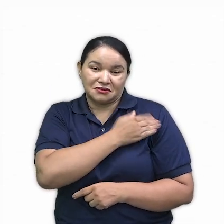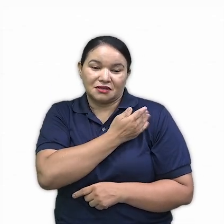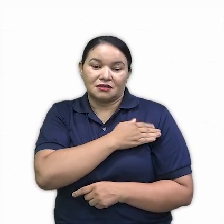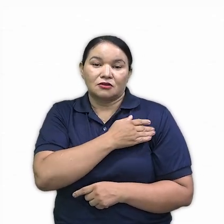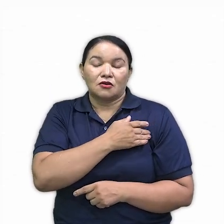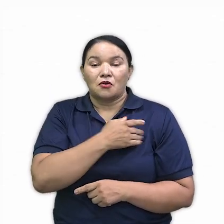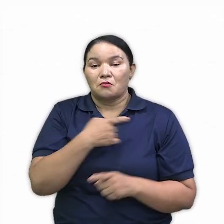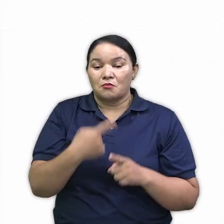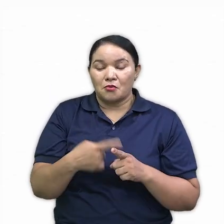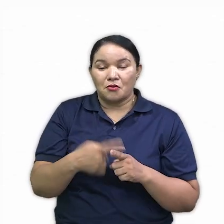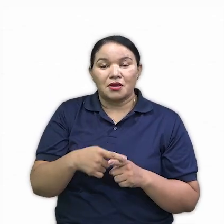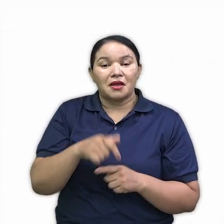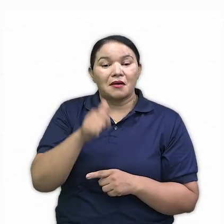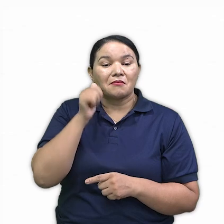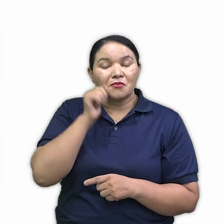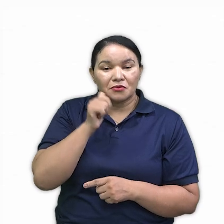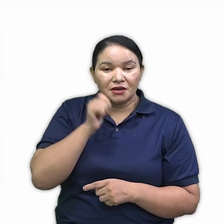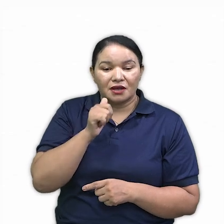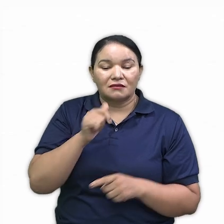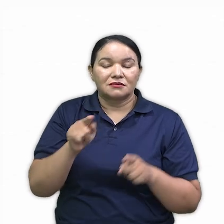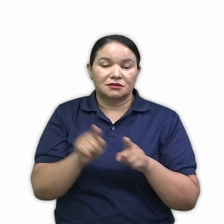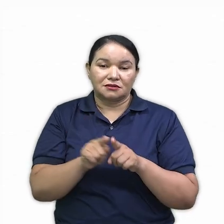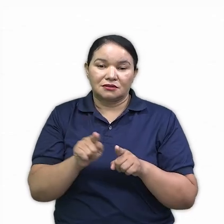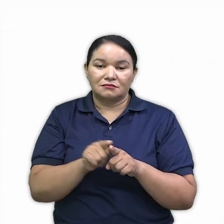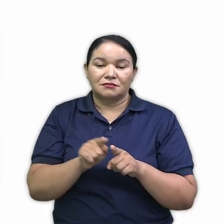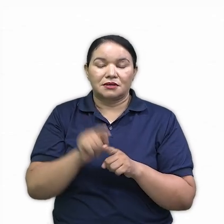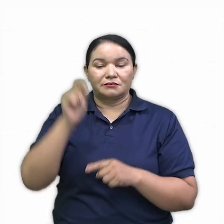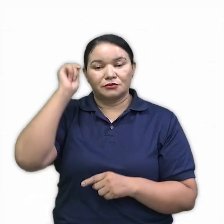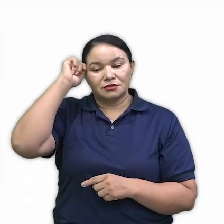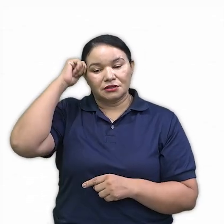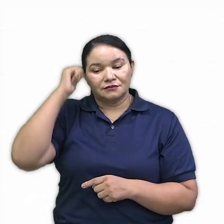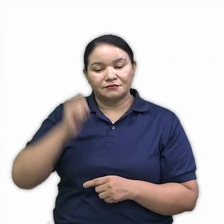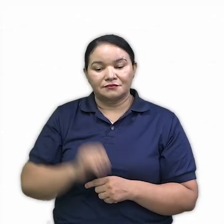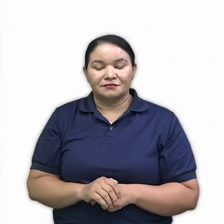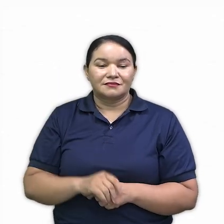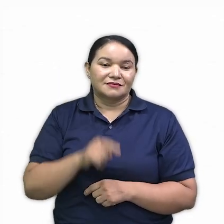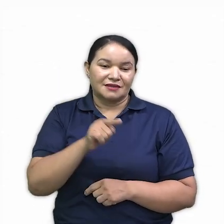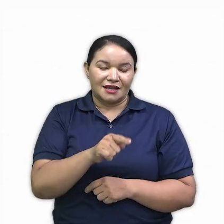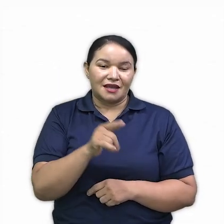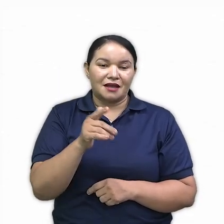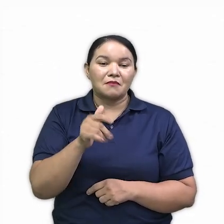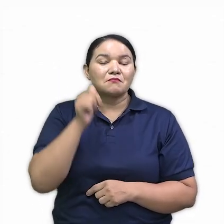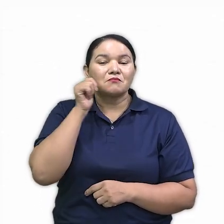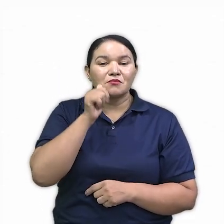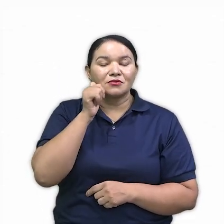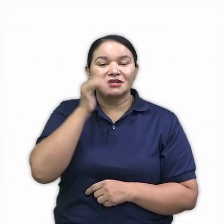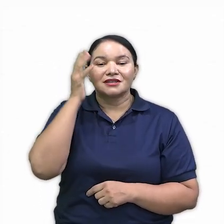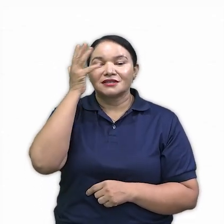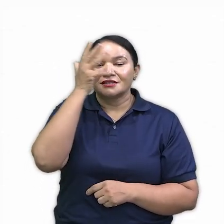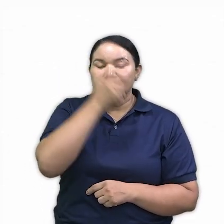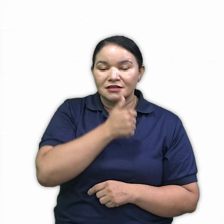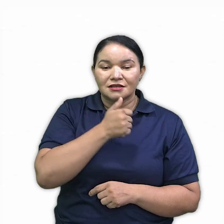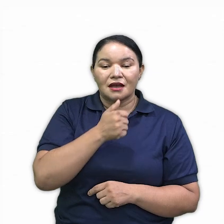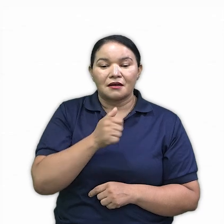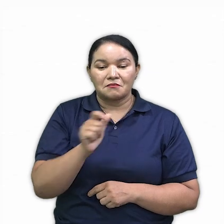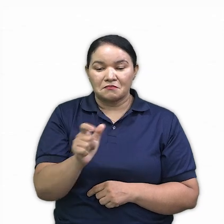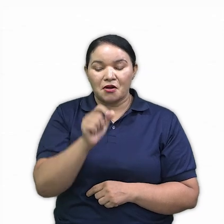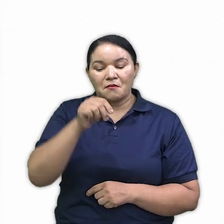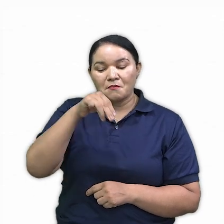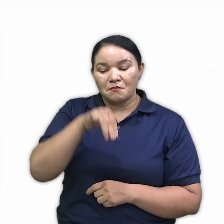brasileira, por ser mulher e por ser negra. E aqui vem, ela é uma linda mulher, uma linda